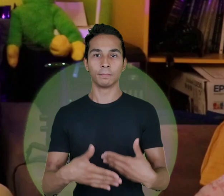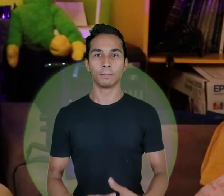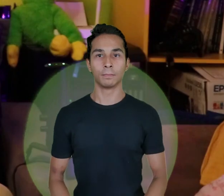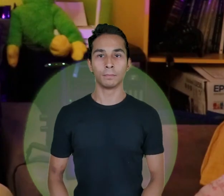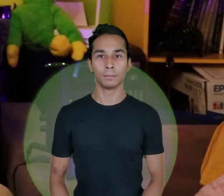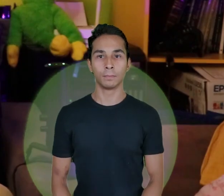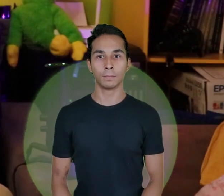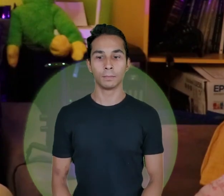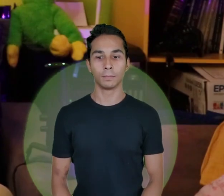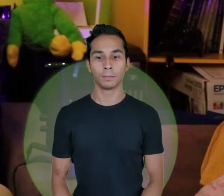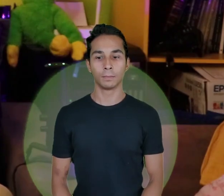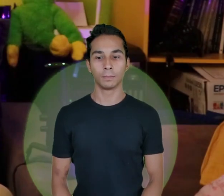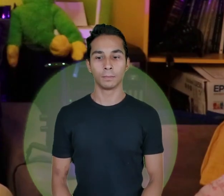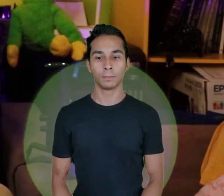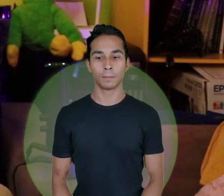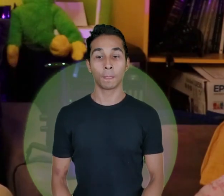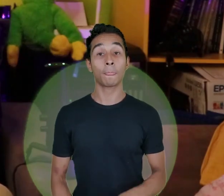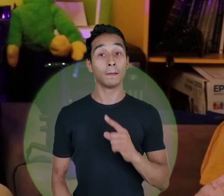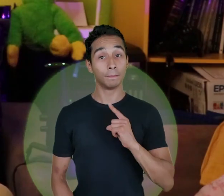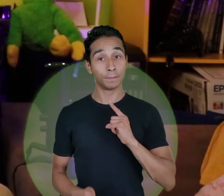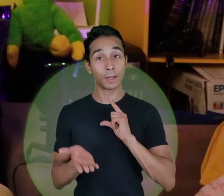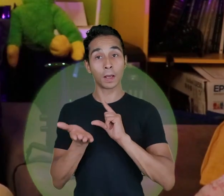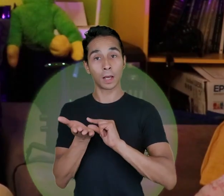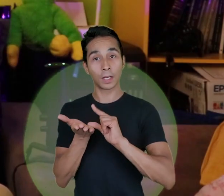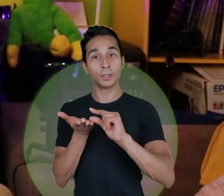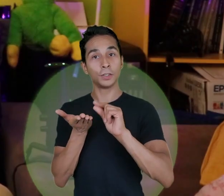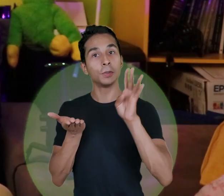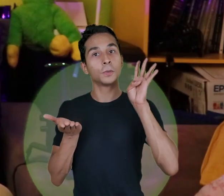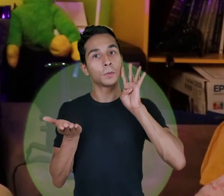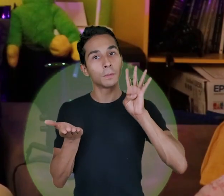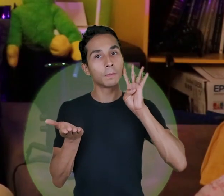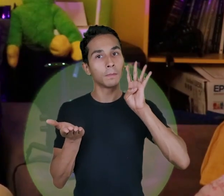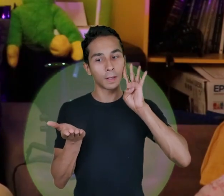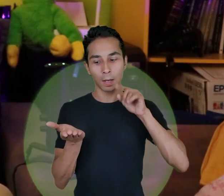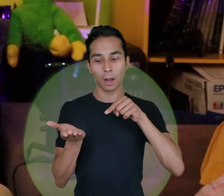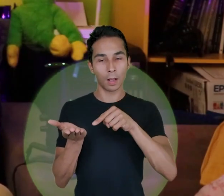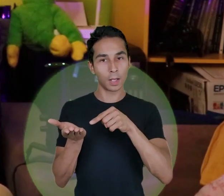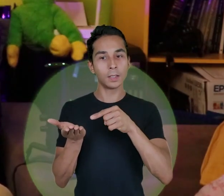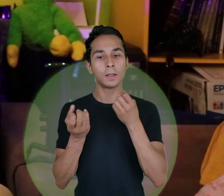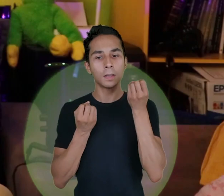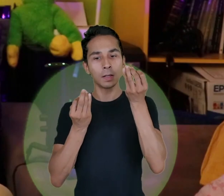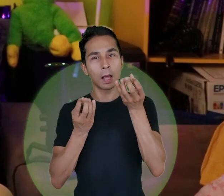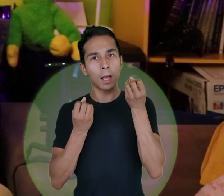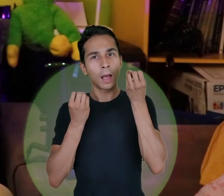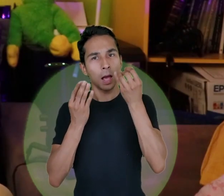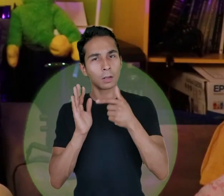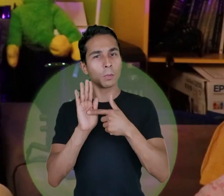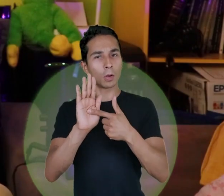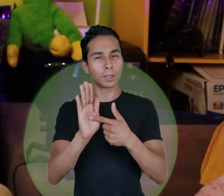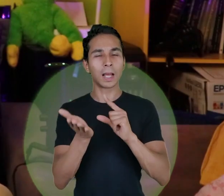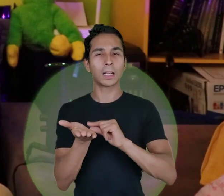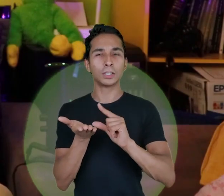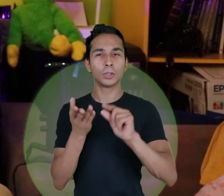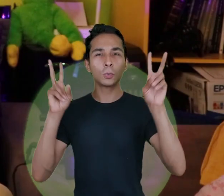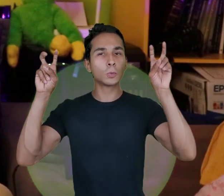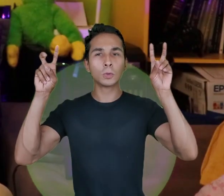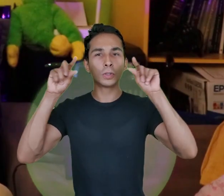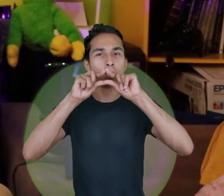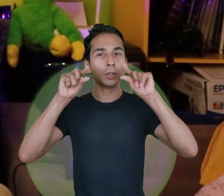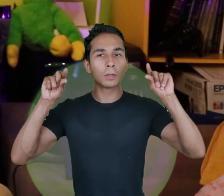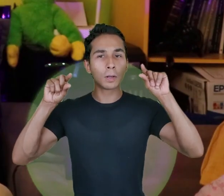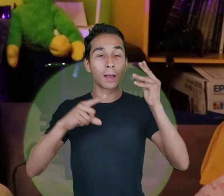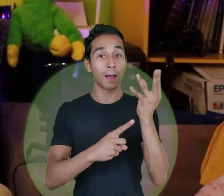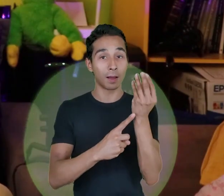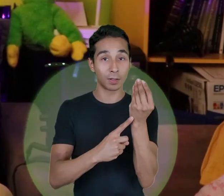mais aí sobre esse período, você pode ler um artigo muito bacana, né, que traz dados e uma reflexão sobre esse tempo, que é o Arte e